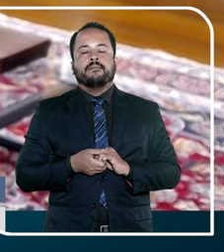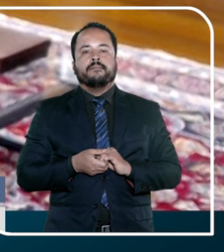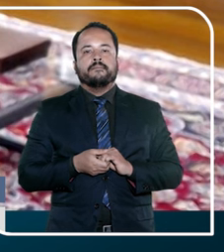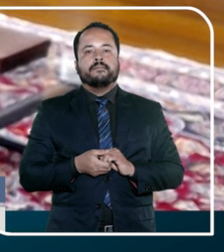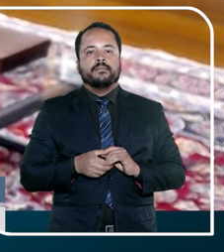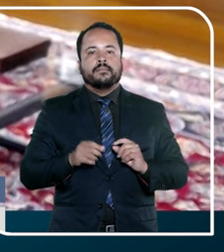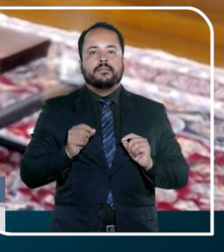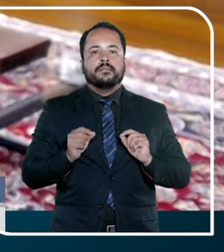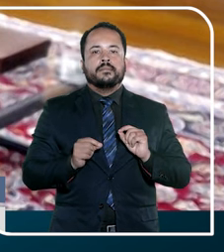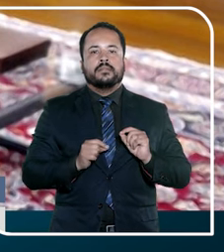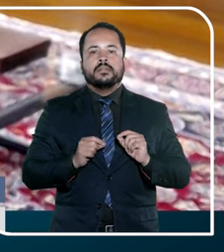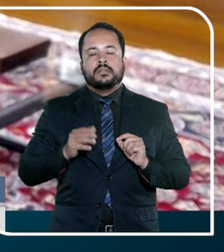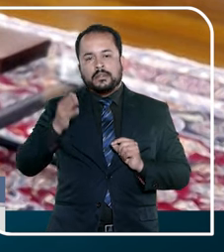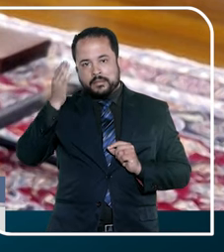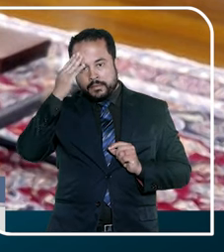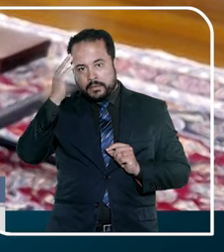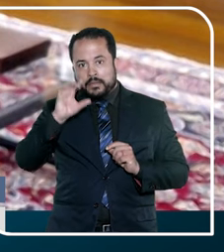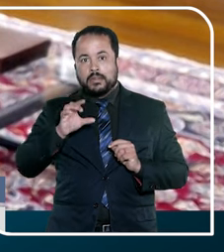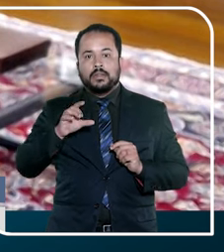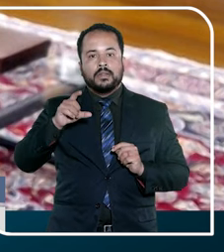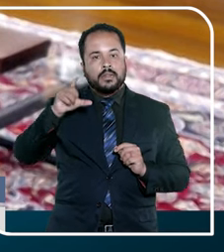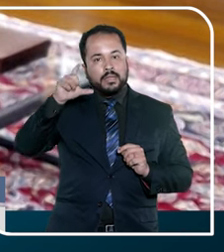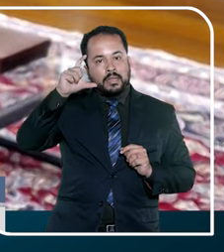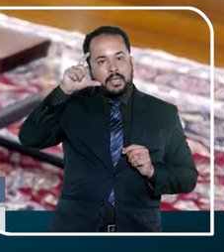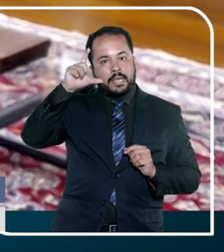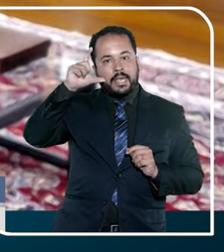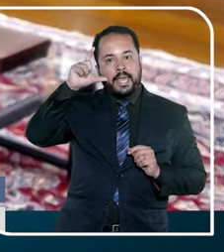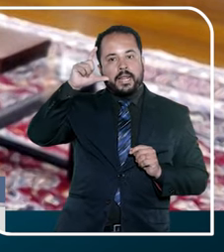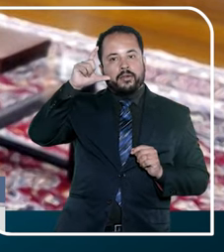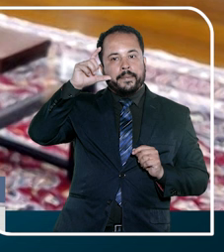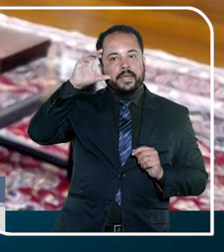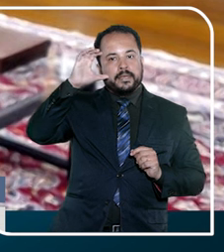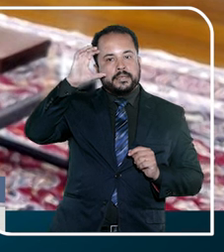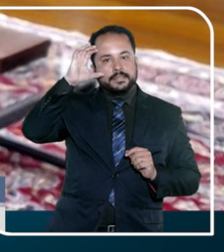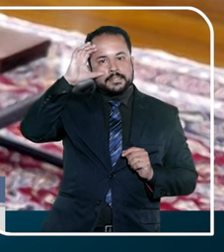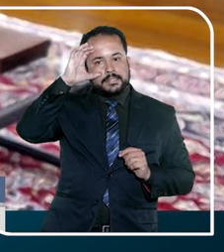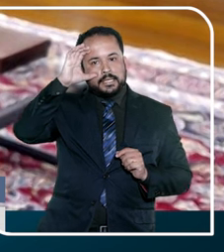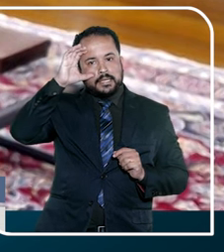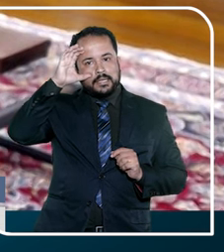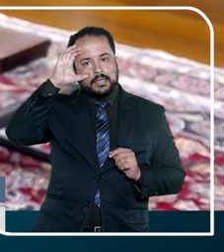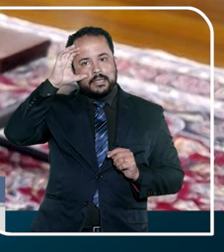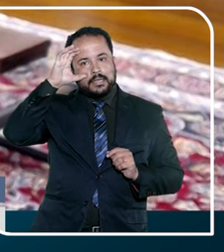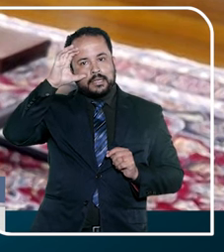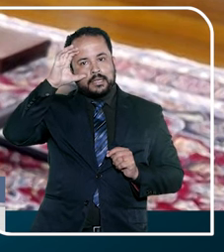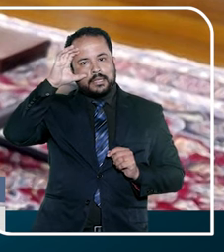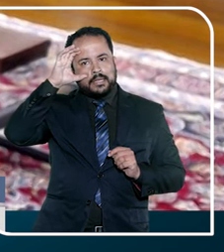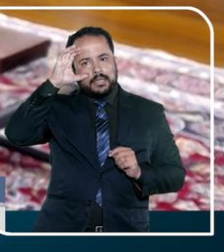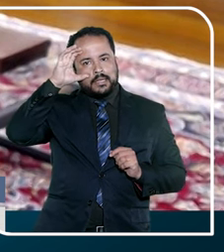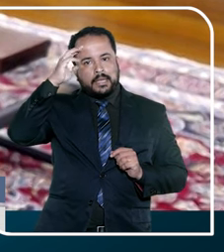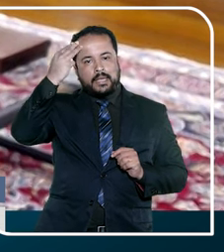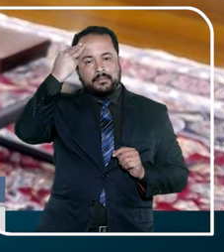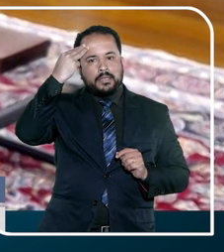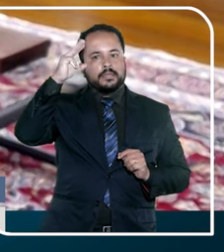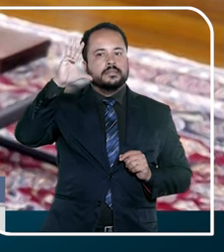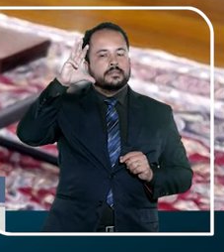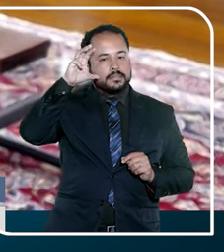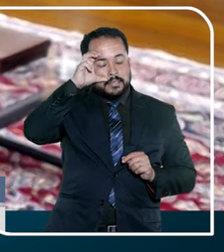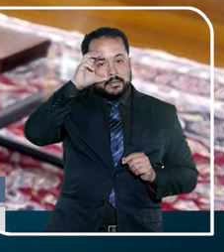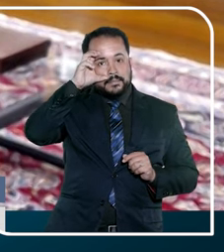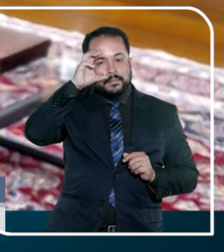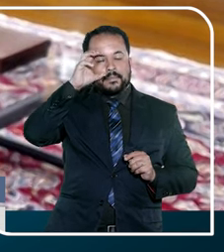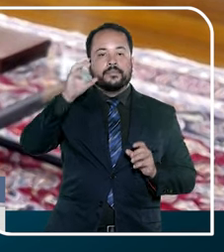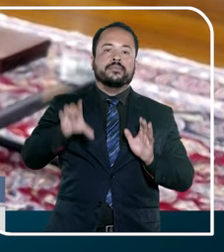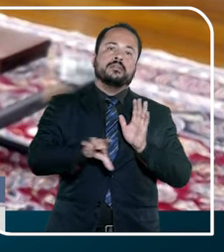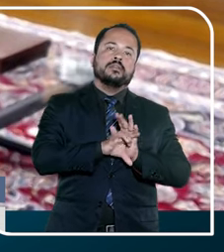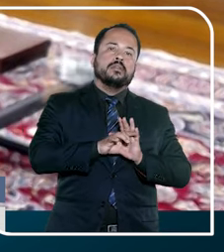nós sabemos que pela lei Maria da Penha existem vários tipos de violência que podem ser cometidos contra uma mulher em razão de gênero